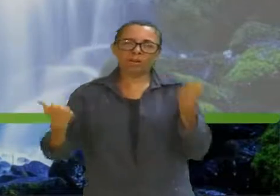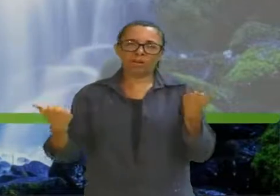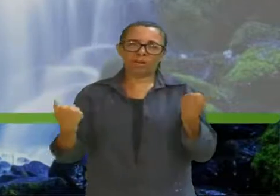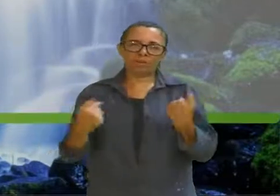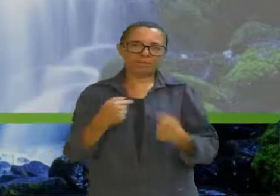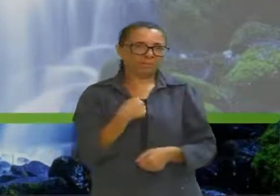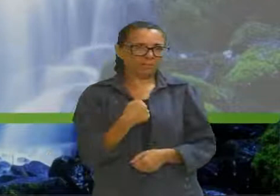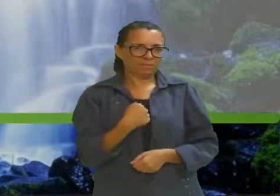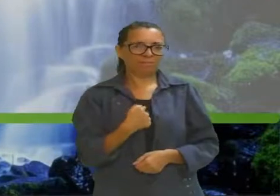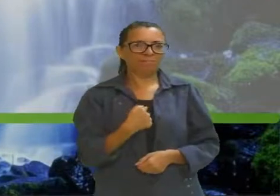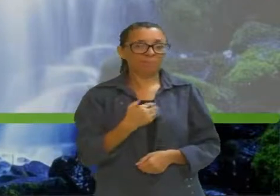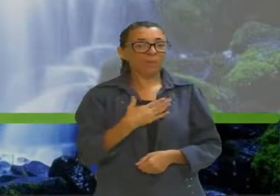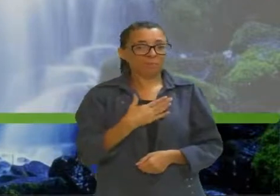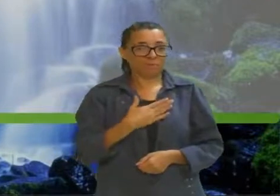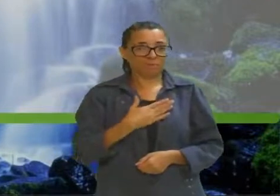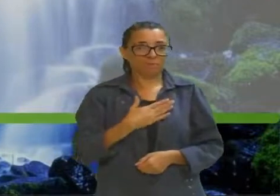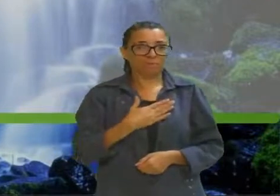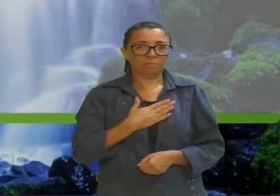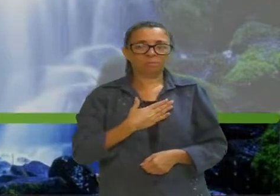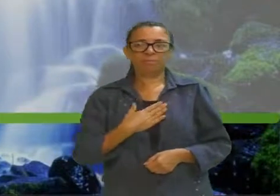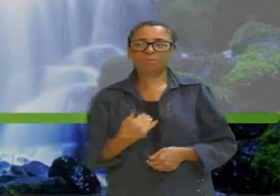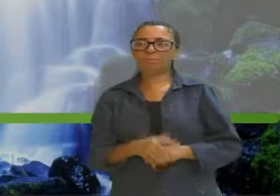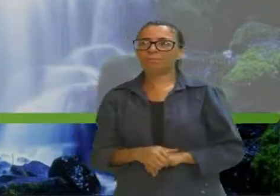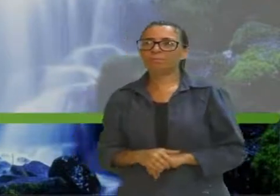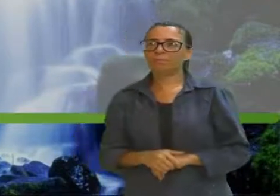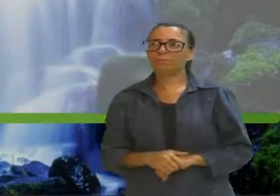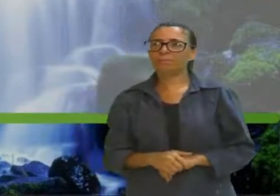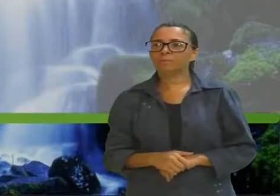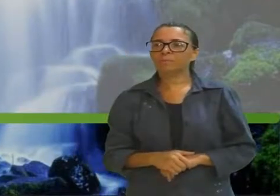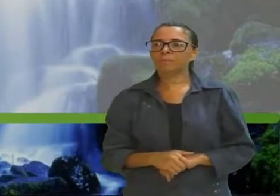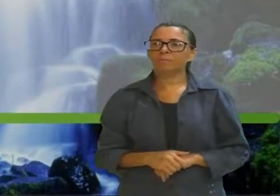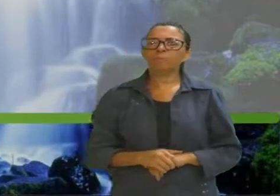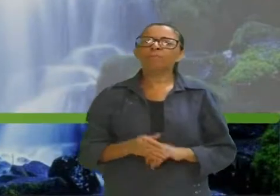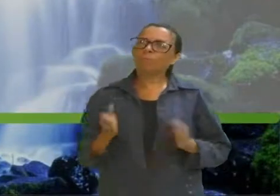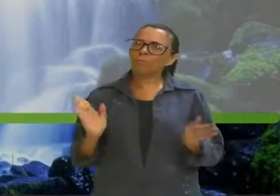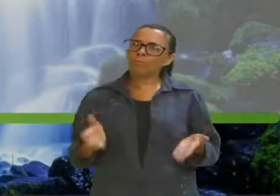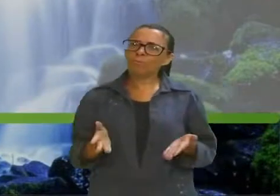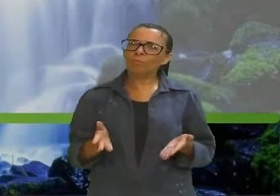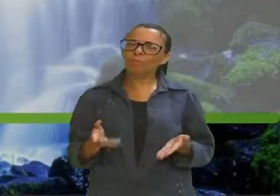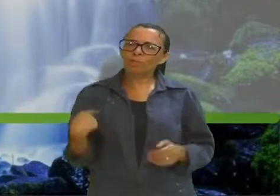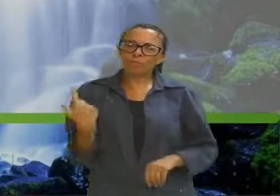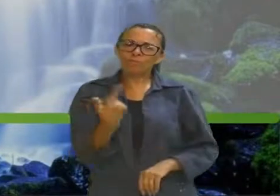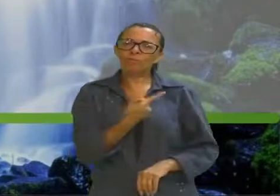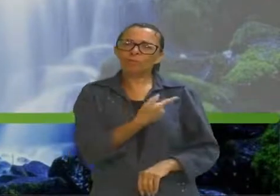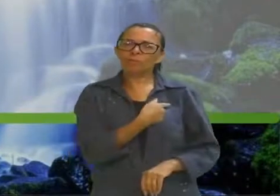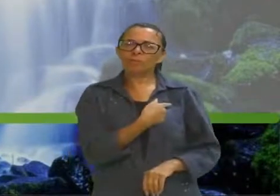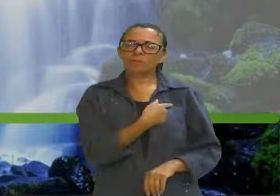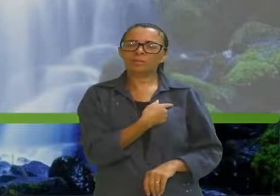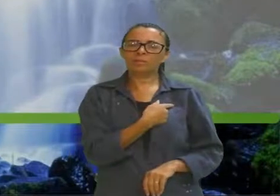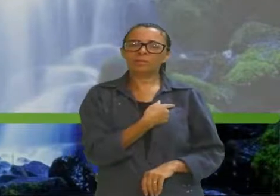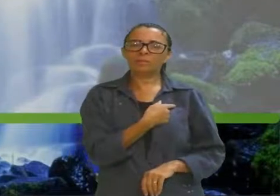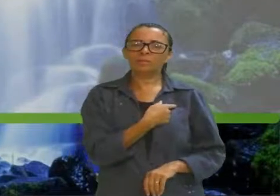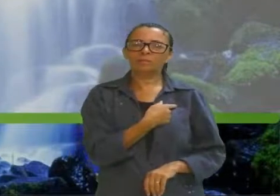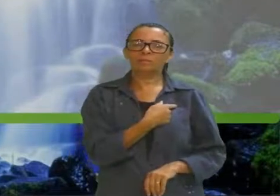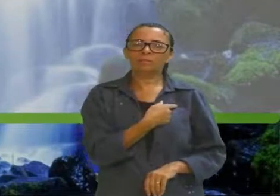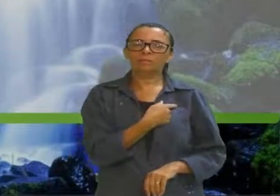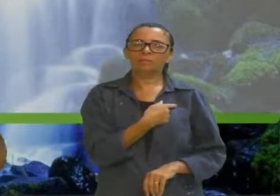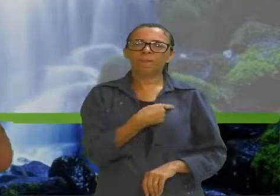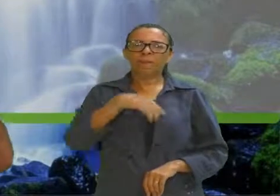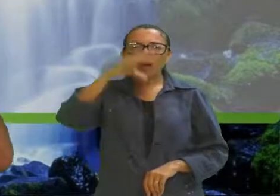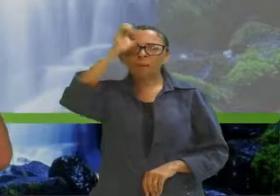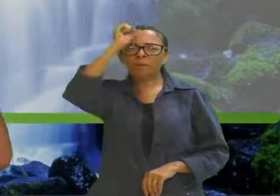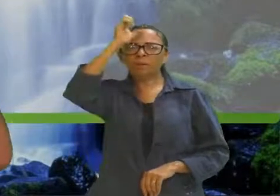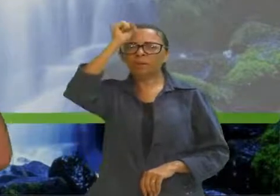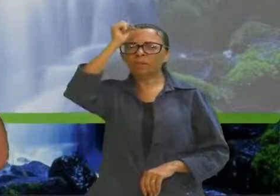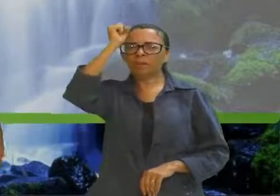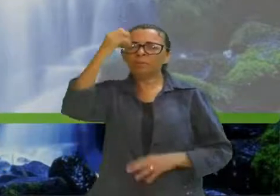convidados aqui a melhorarmos cada momento e ajustarmos a nossa